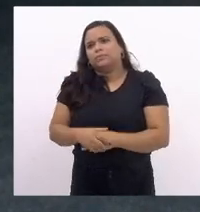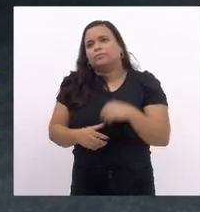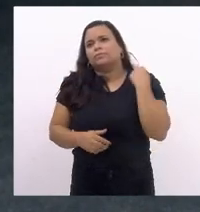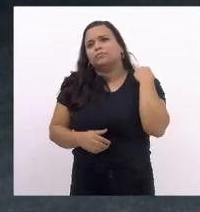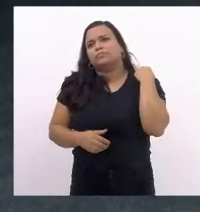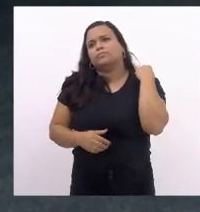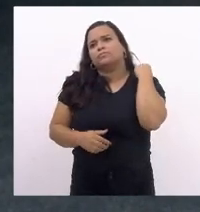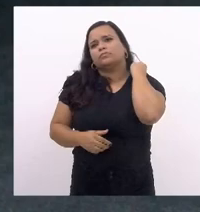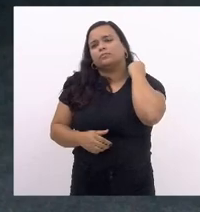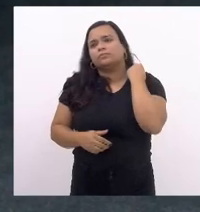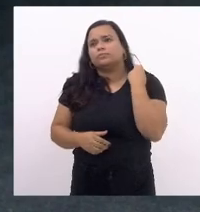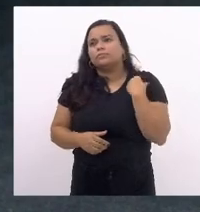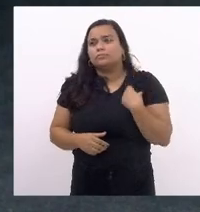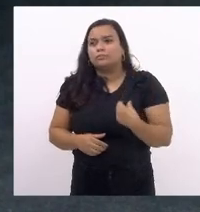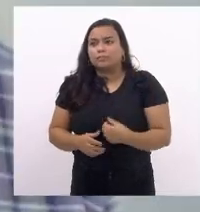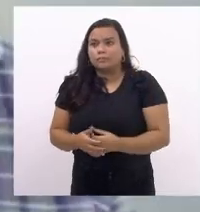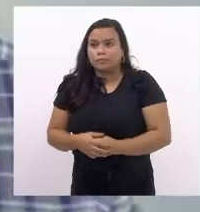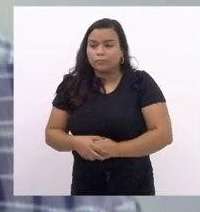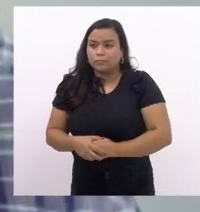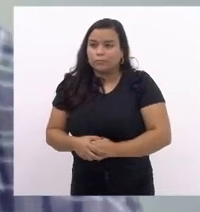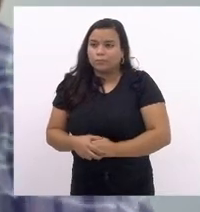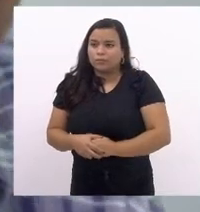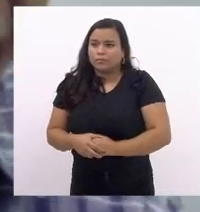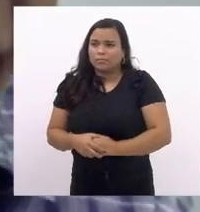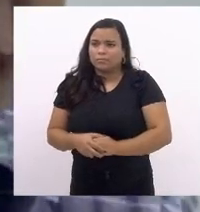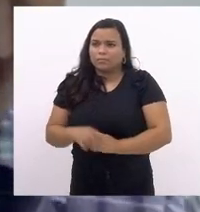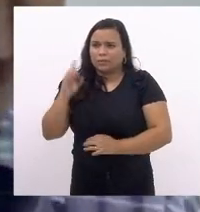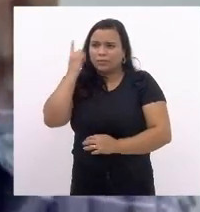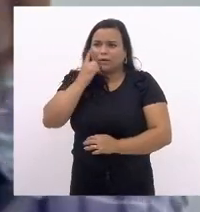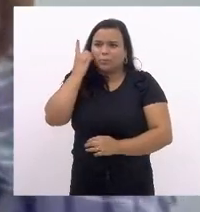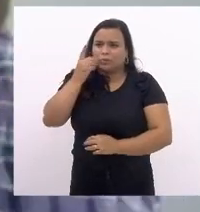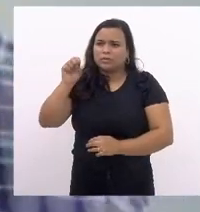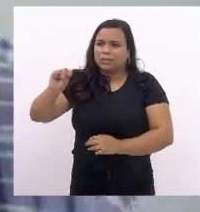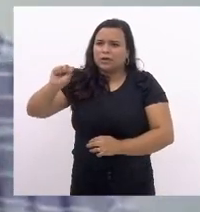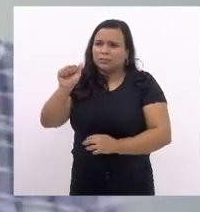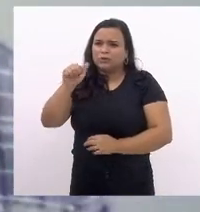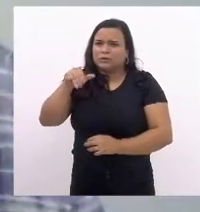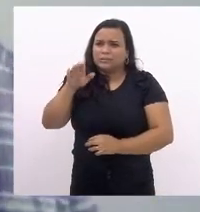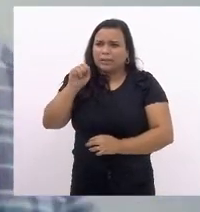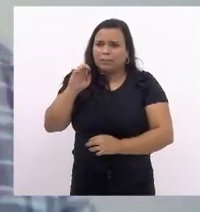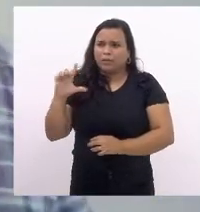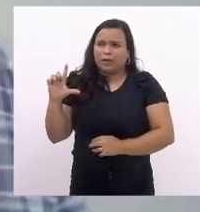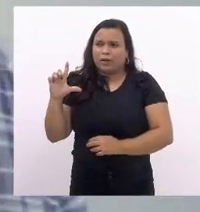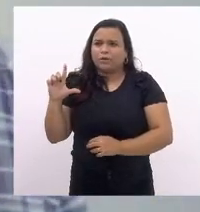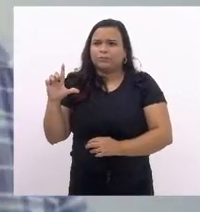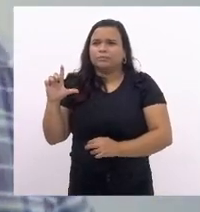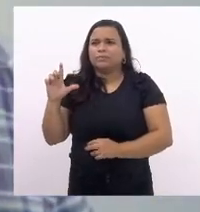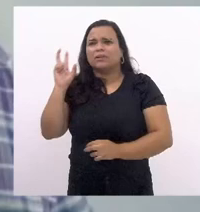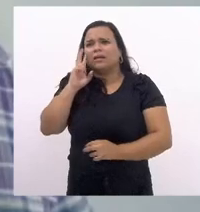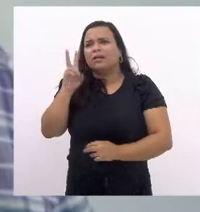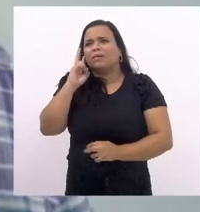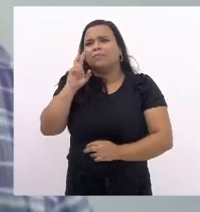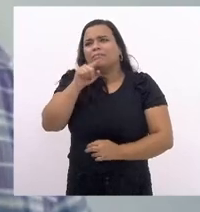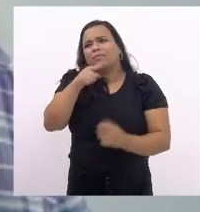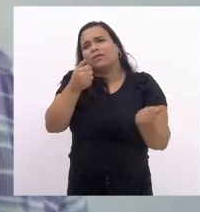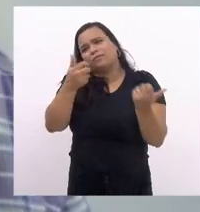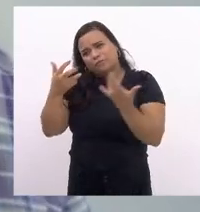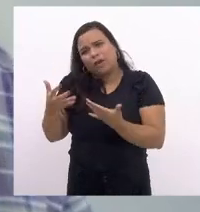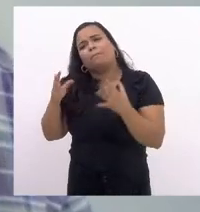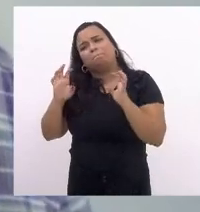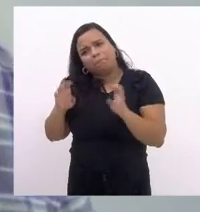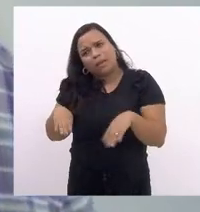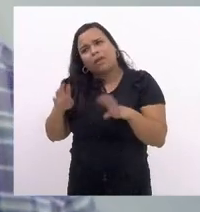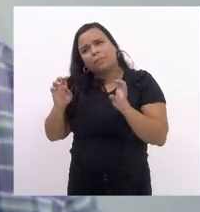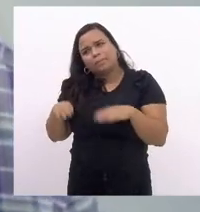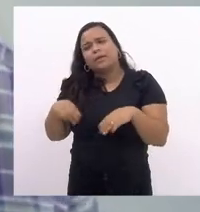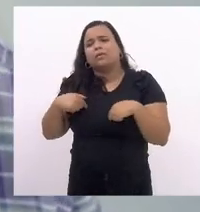Pois não, deputado Samuel. Pessoal, rapidamente, para lembrar, a senhora está falando muito bem, eu